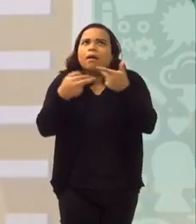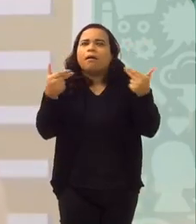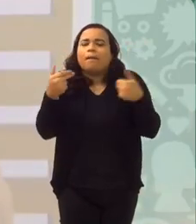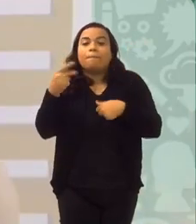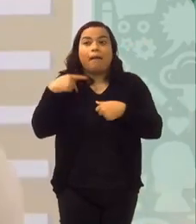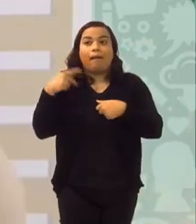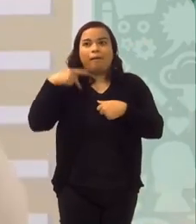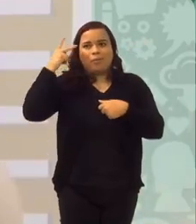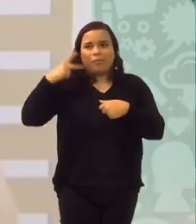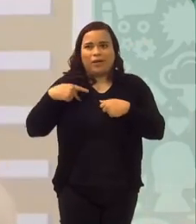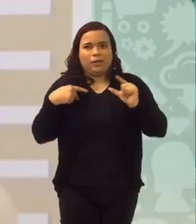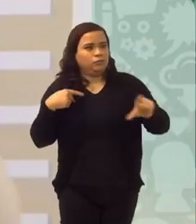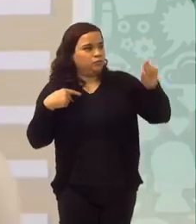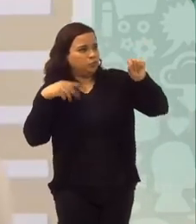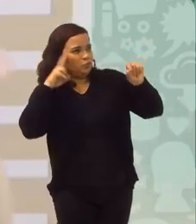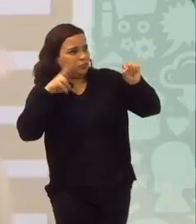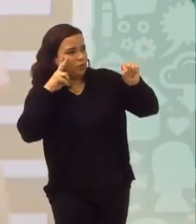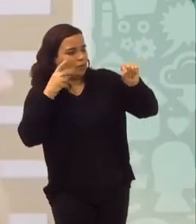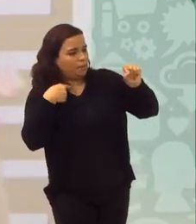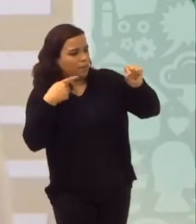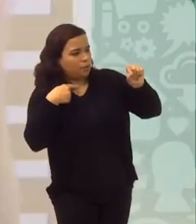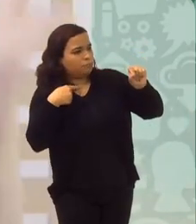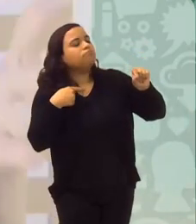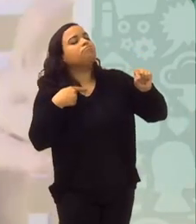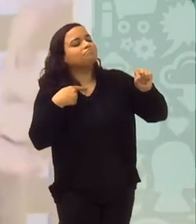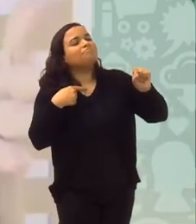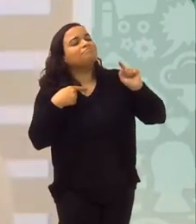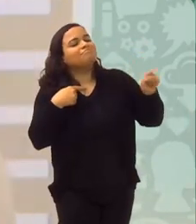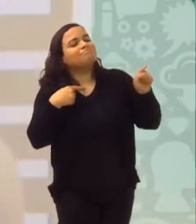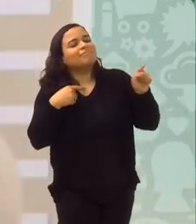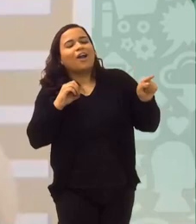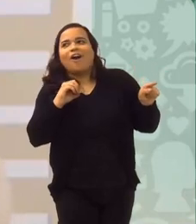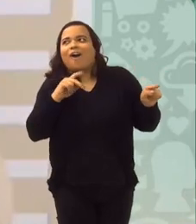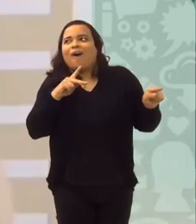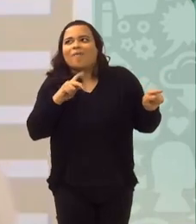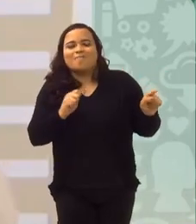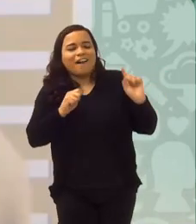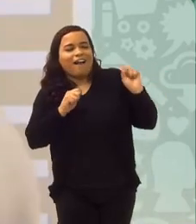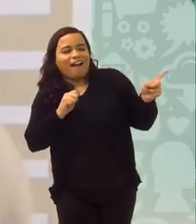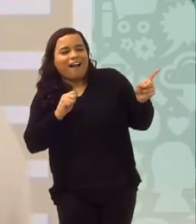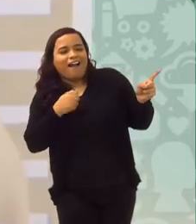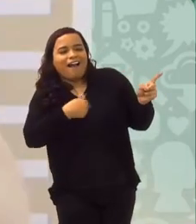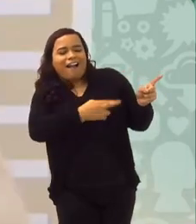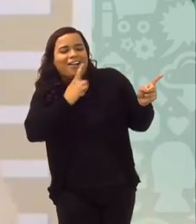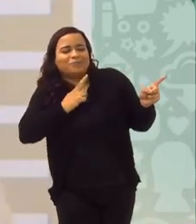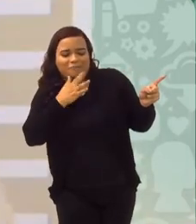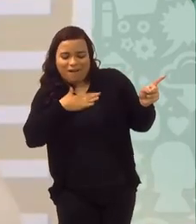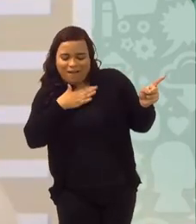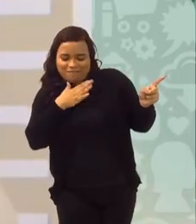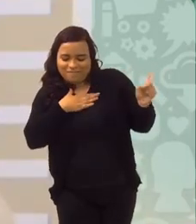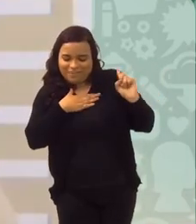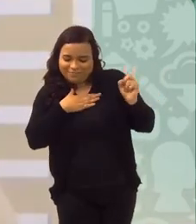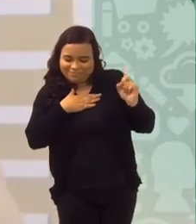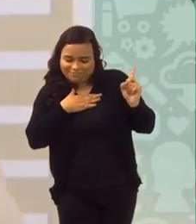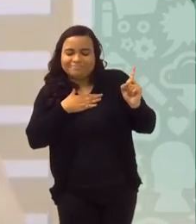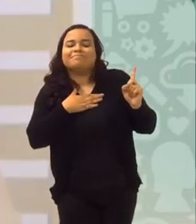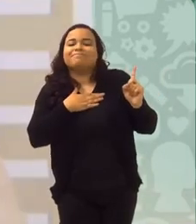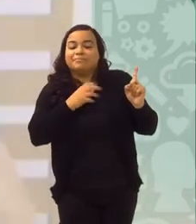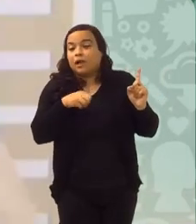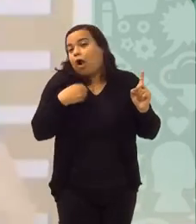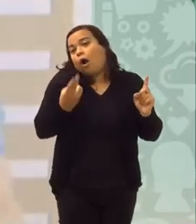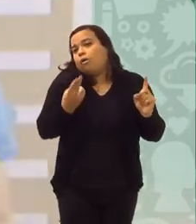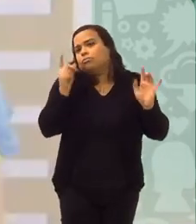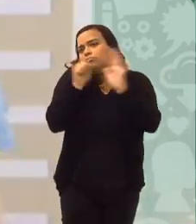minhas. Quando eu abro uma história, que eu escolho essa história para o meu repertório, eu falo, opa, está respondendo alguma coisa, ou então